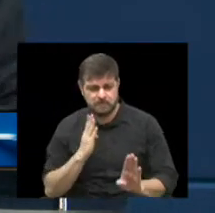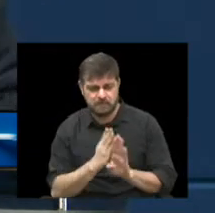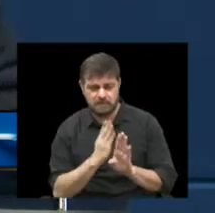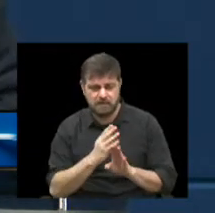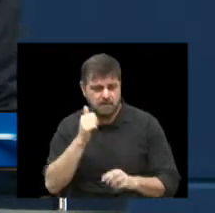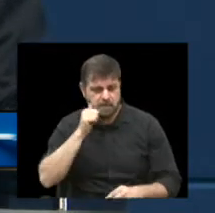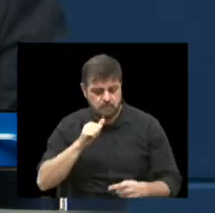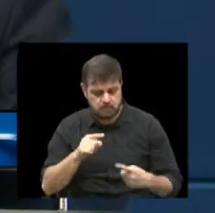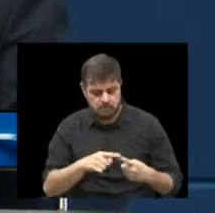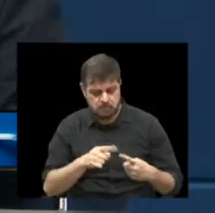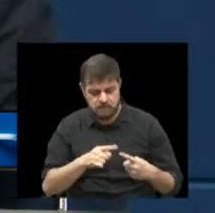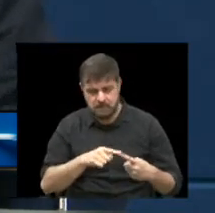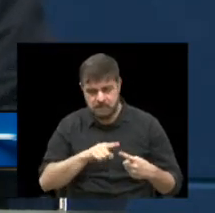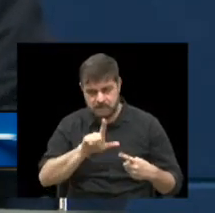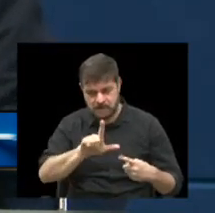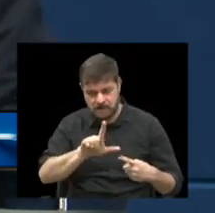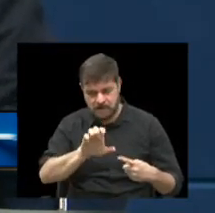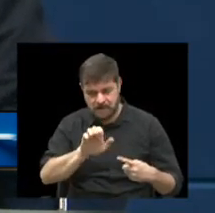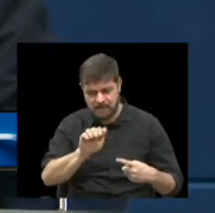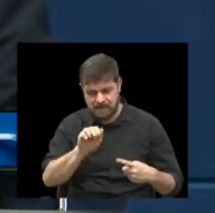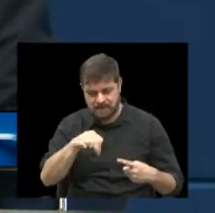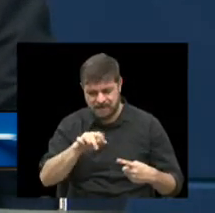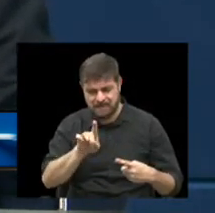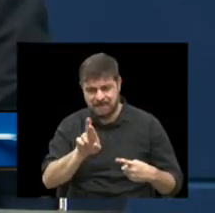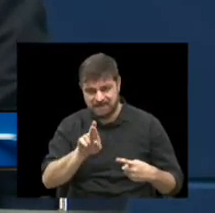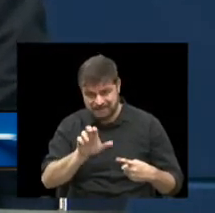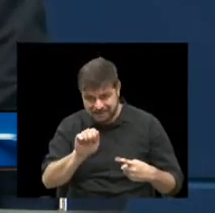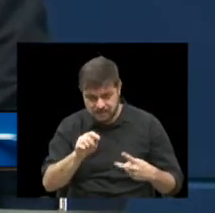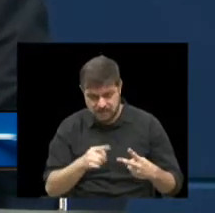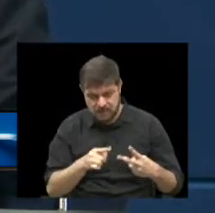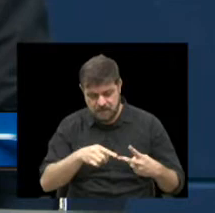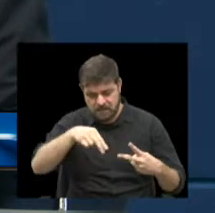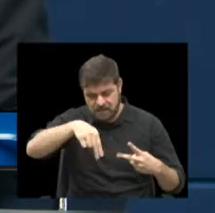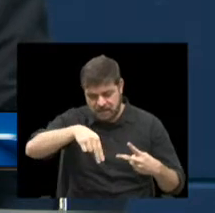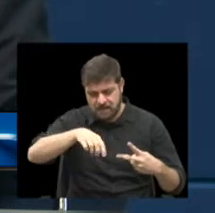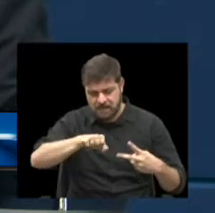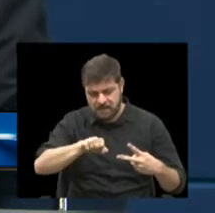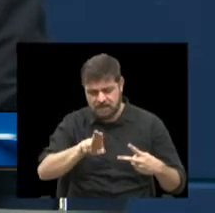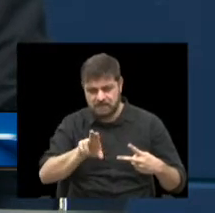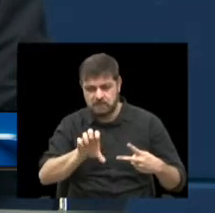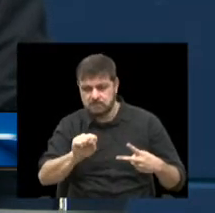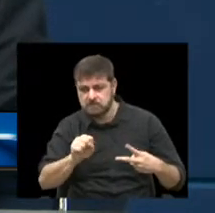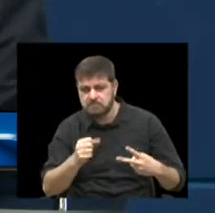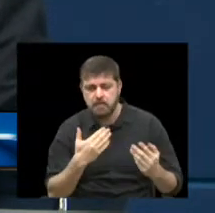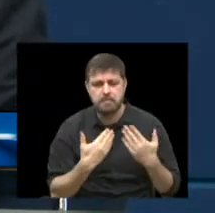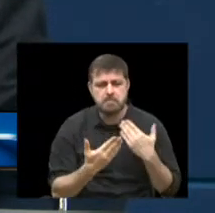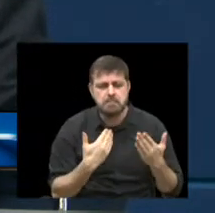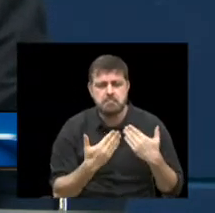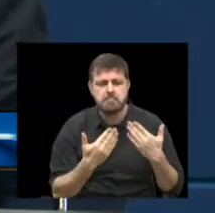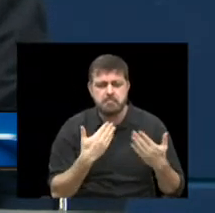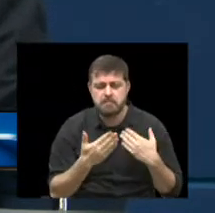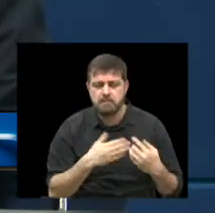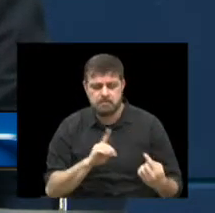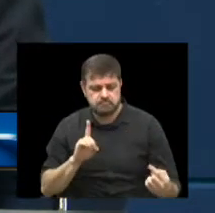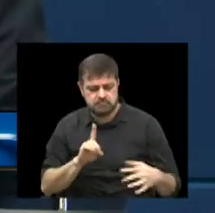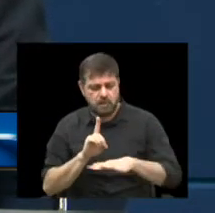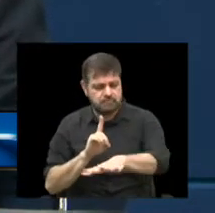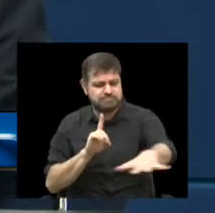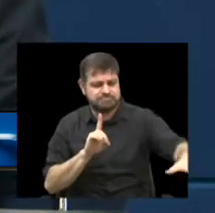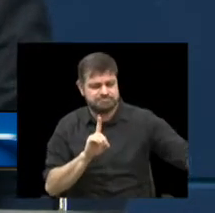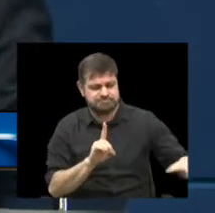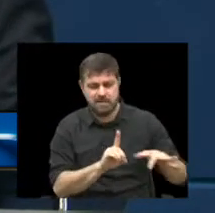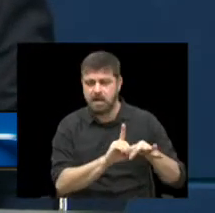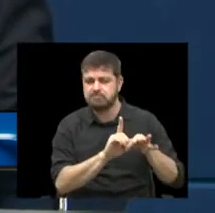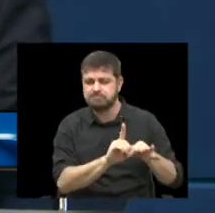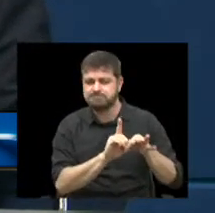a Neuza, com quem conversei. É muito bom para o vereador estar nesses locais, porque